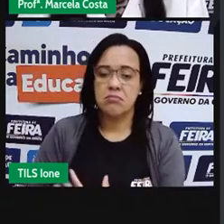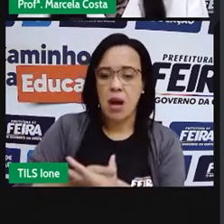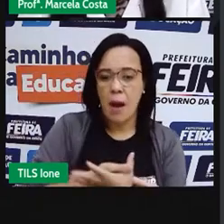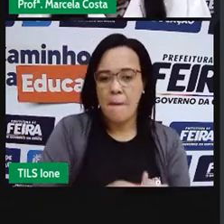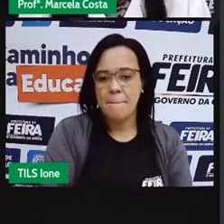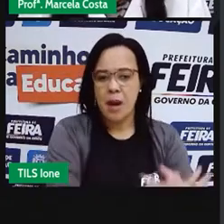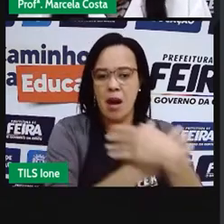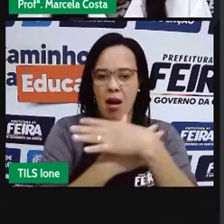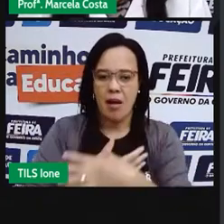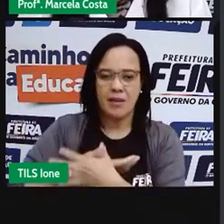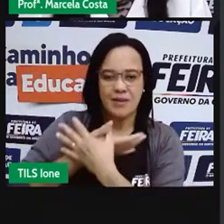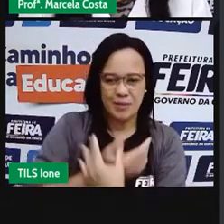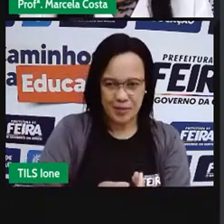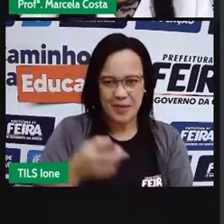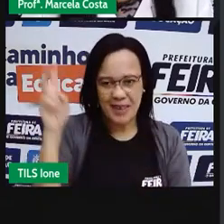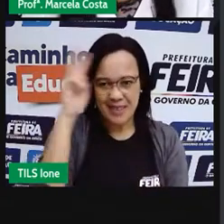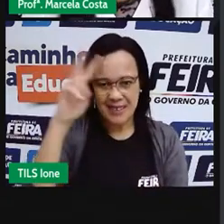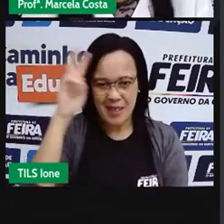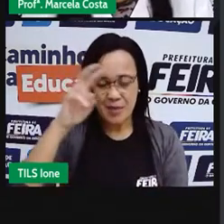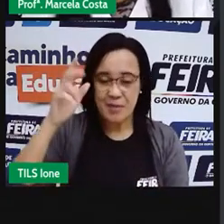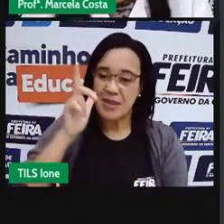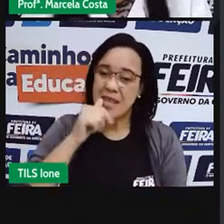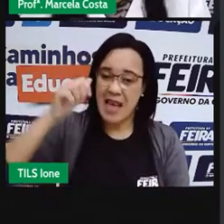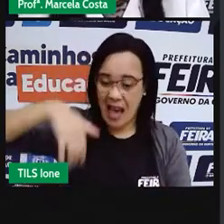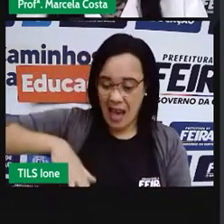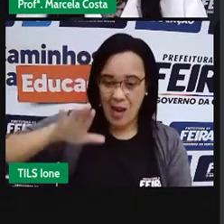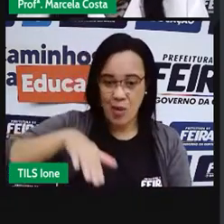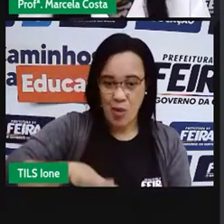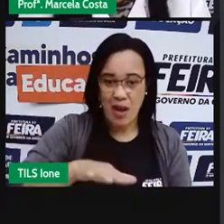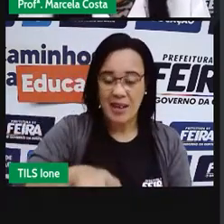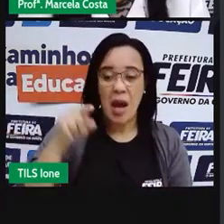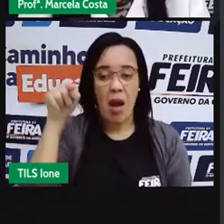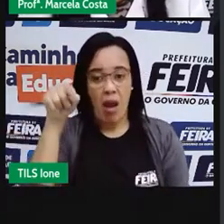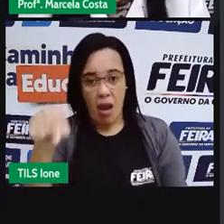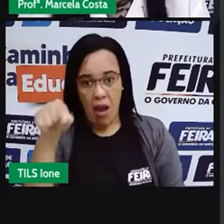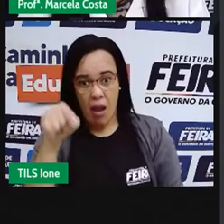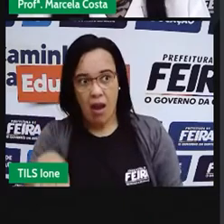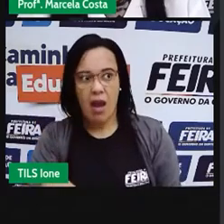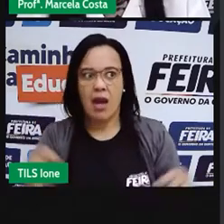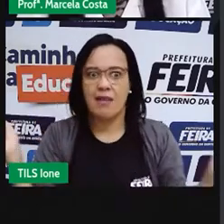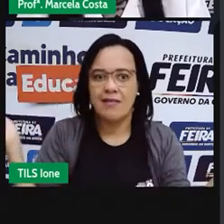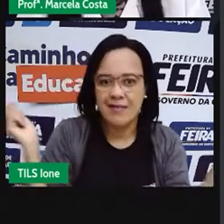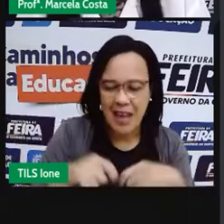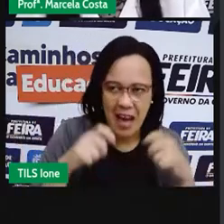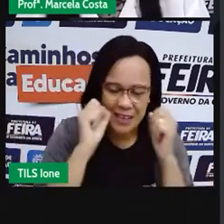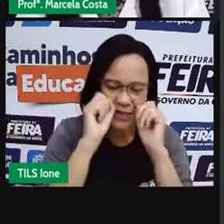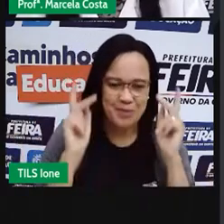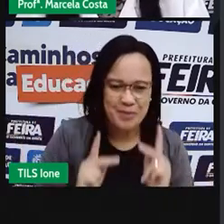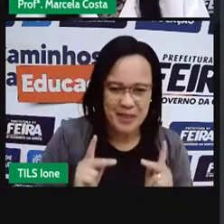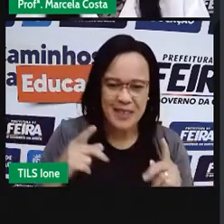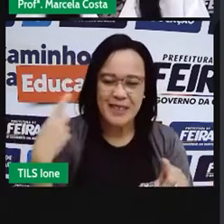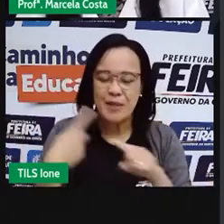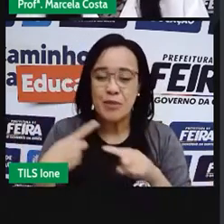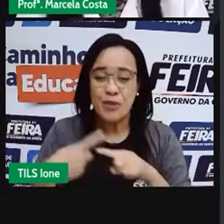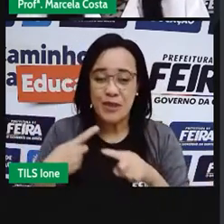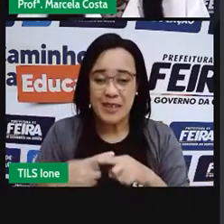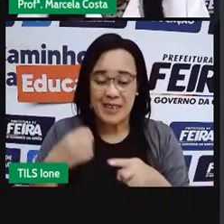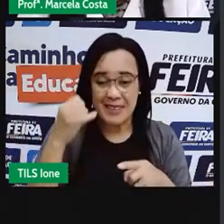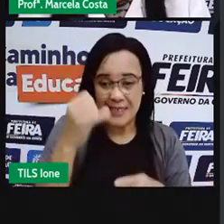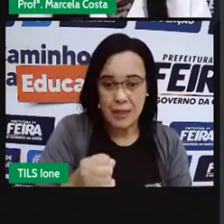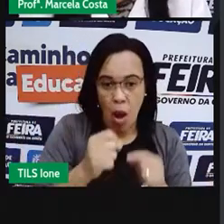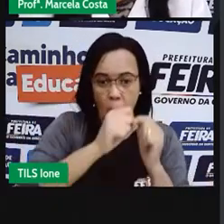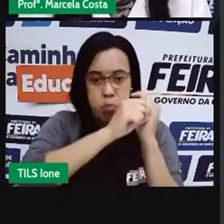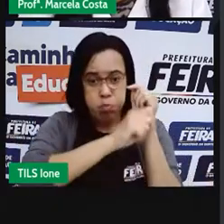Ela é a princesa que mais conseguia disfarçar seus problemas gástricos. Quando ela dava aquela